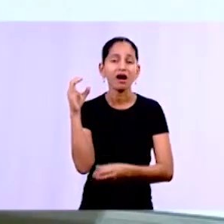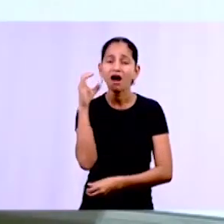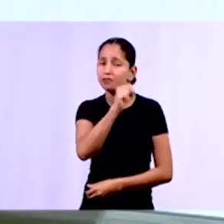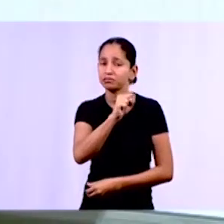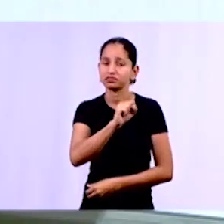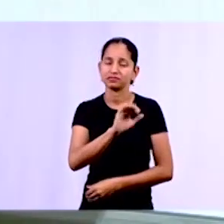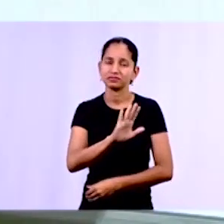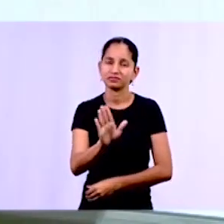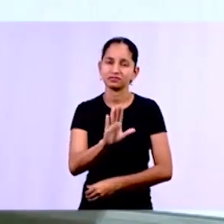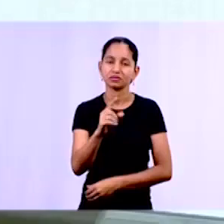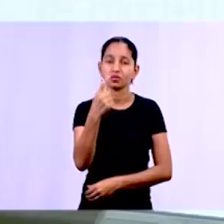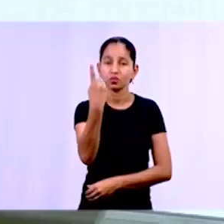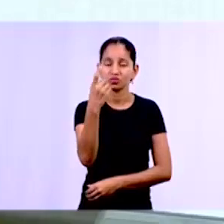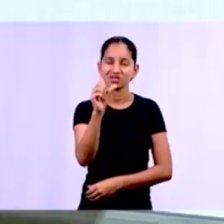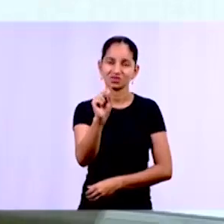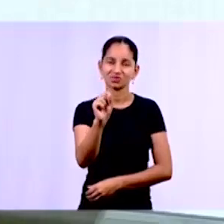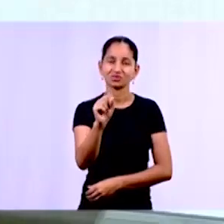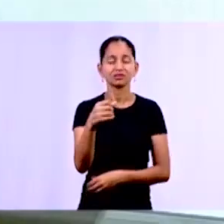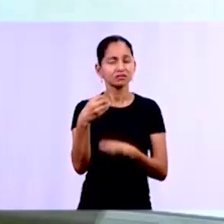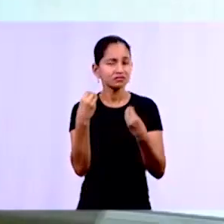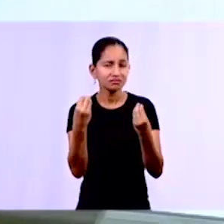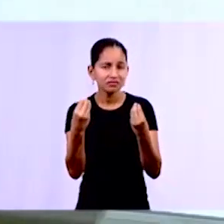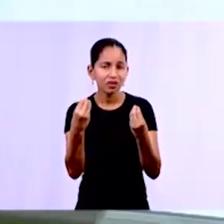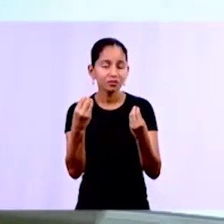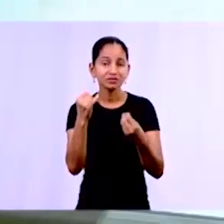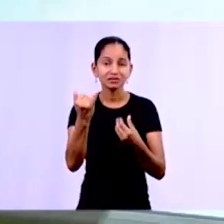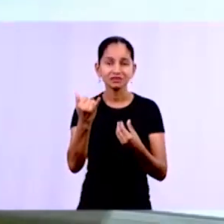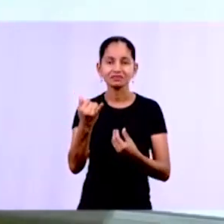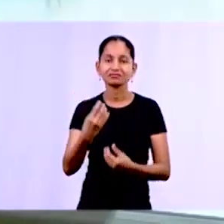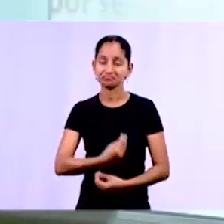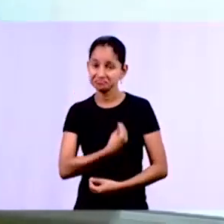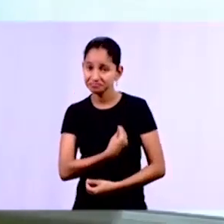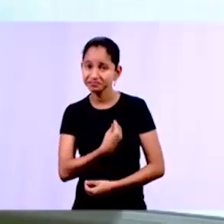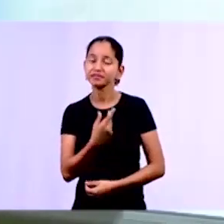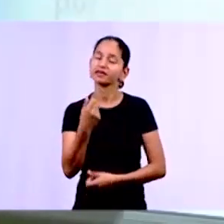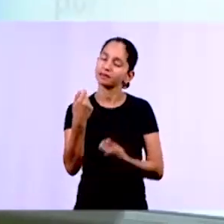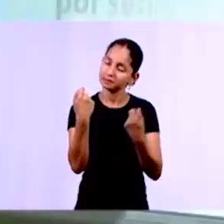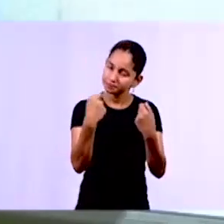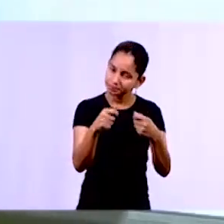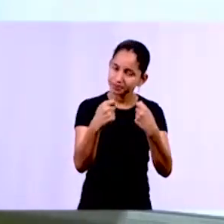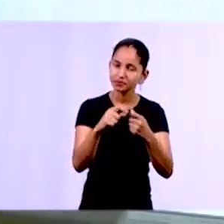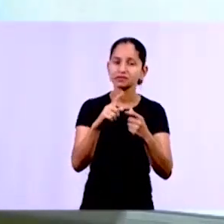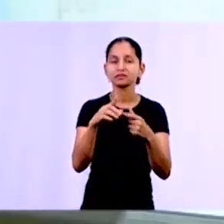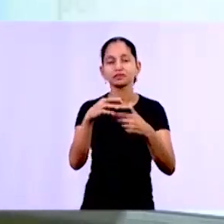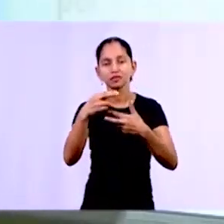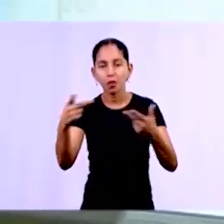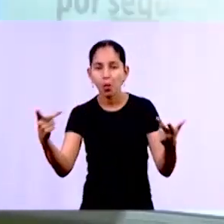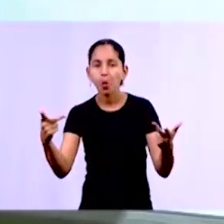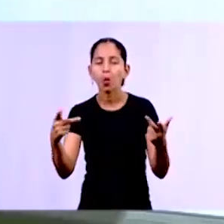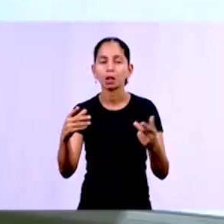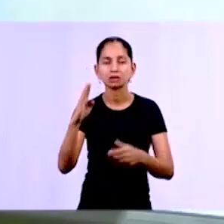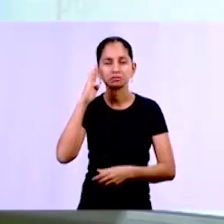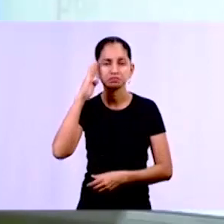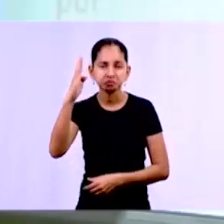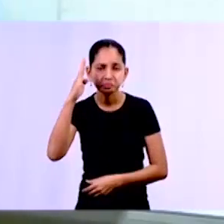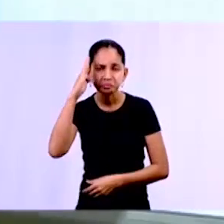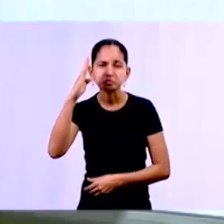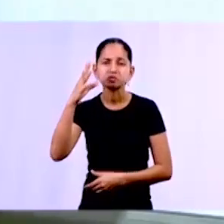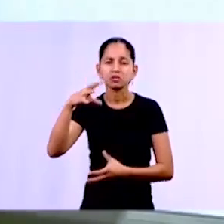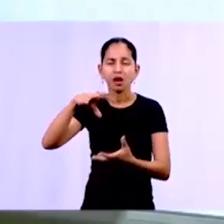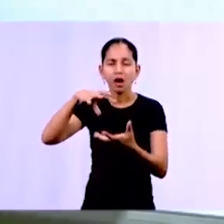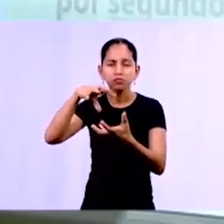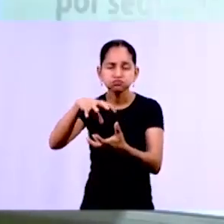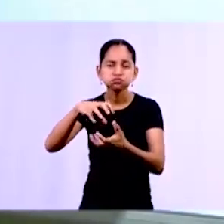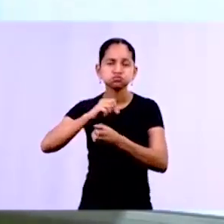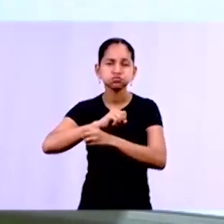velocidade que isso é efetivamente. Como falei, deve estar sendo utilizada para fins bélicos, para bomba atômica, para energia